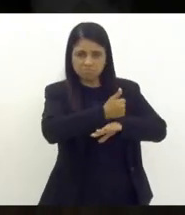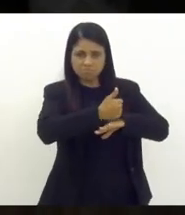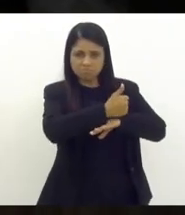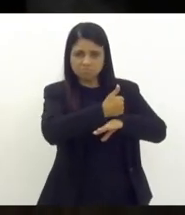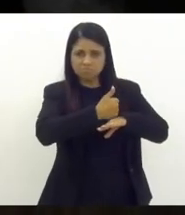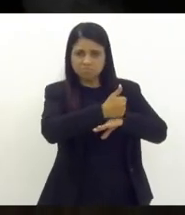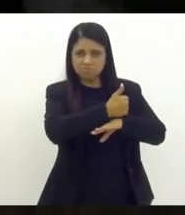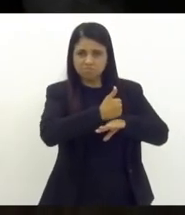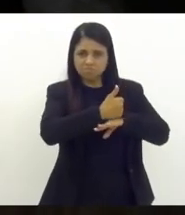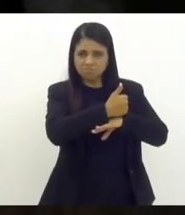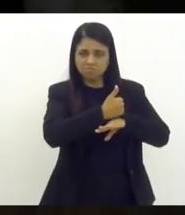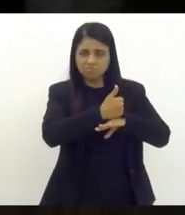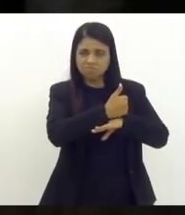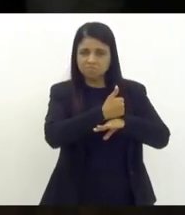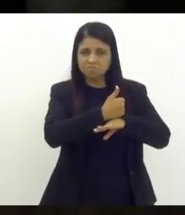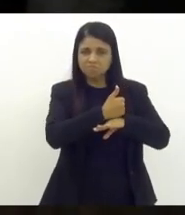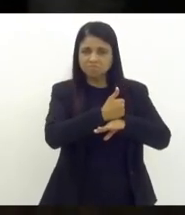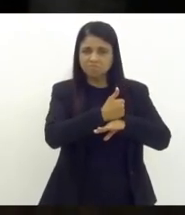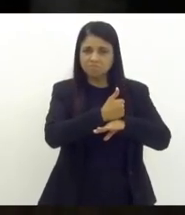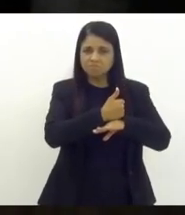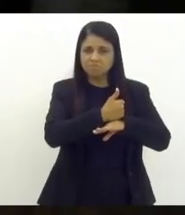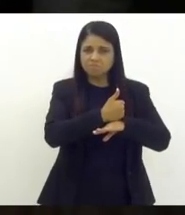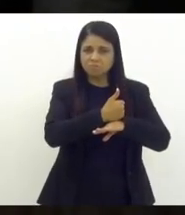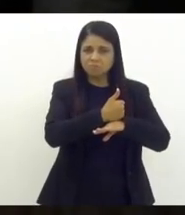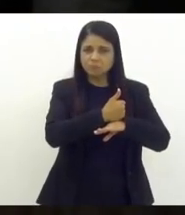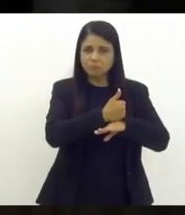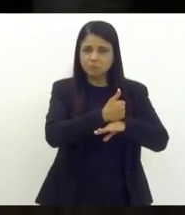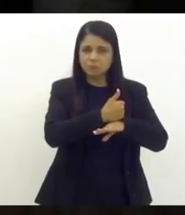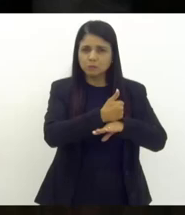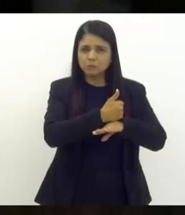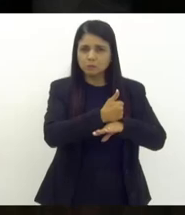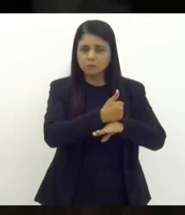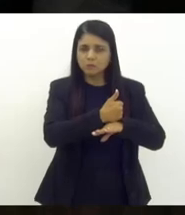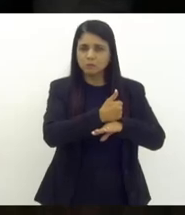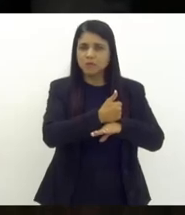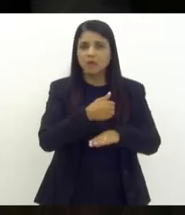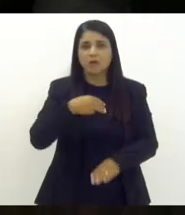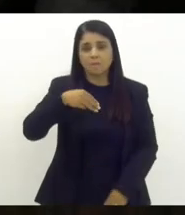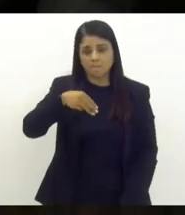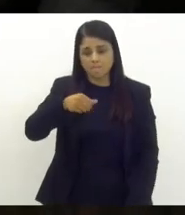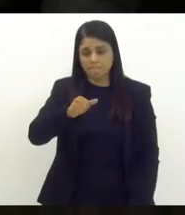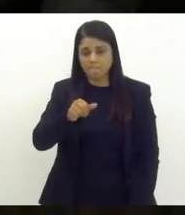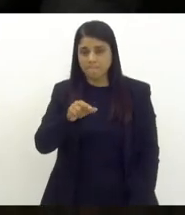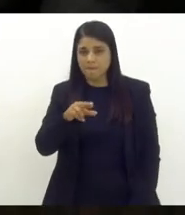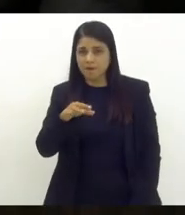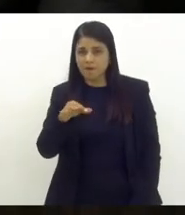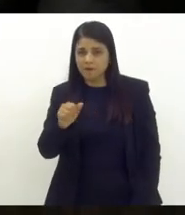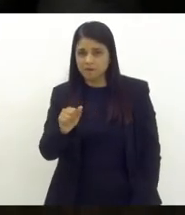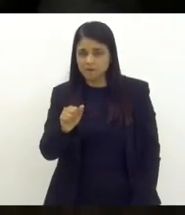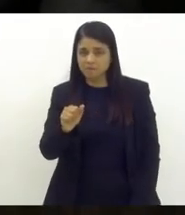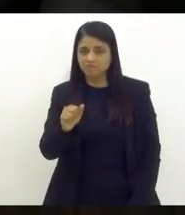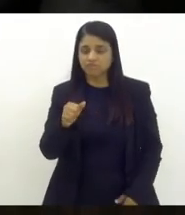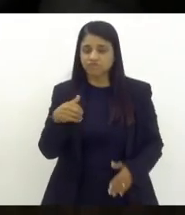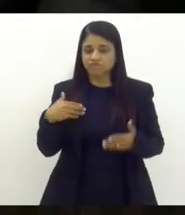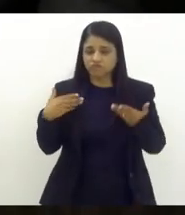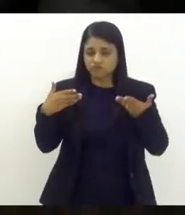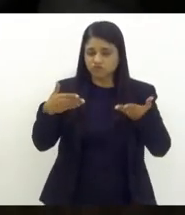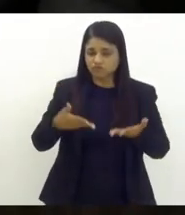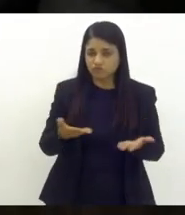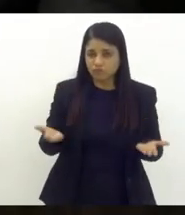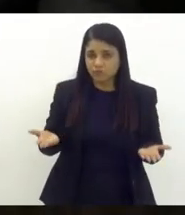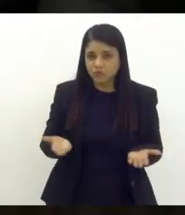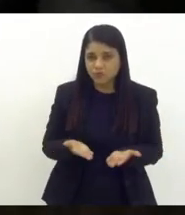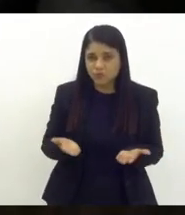de 22 anos de carreira eh a massa ela enfrentou para chegar até aqui e tem enfrentado